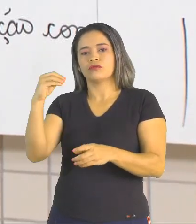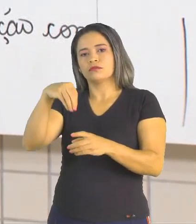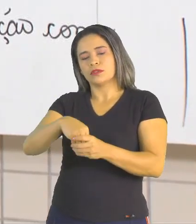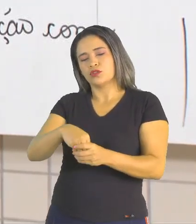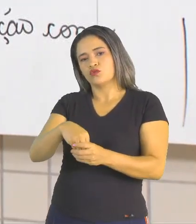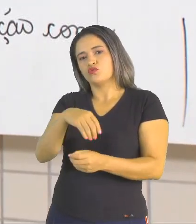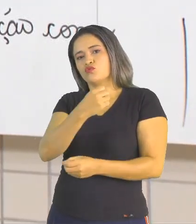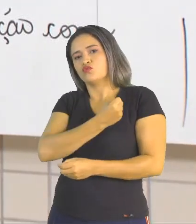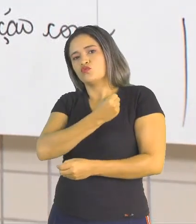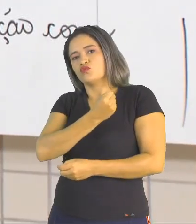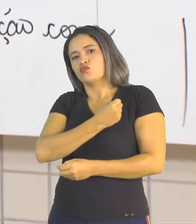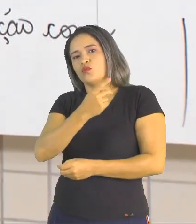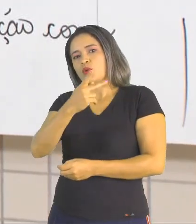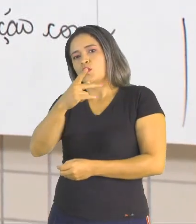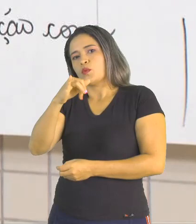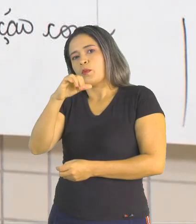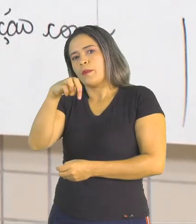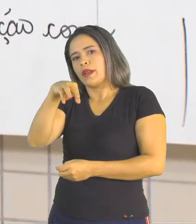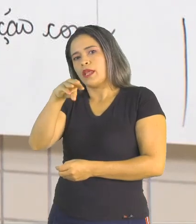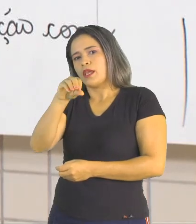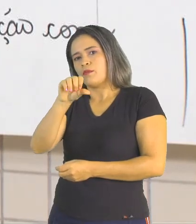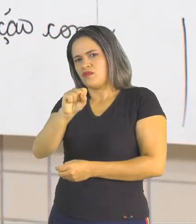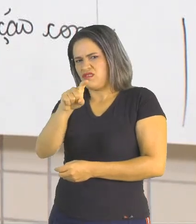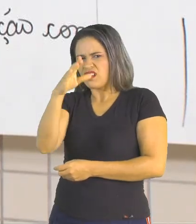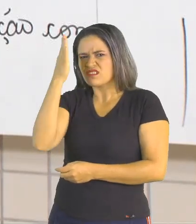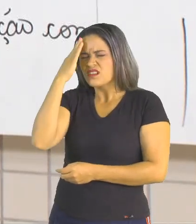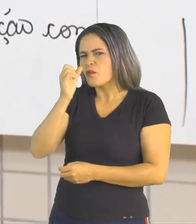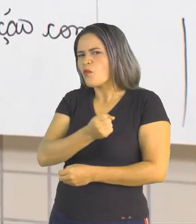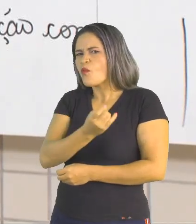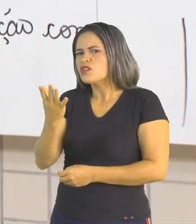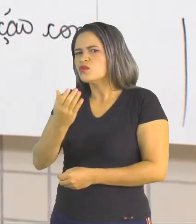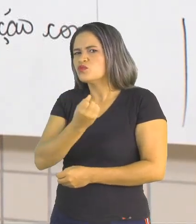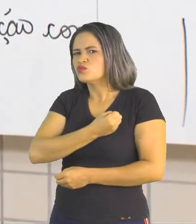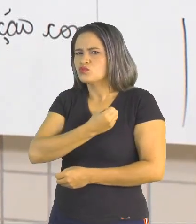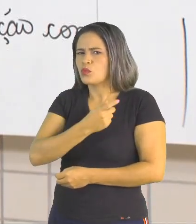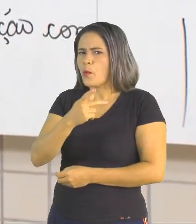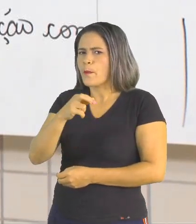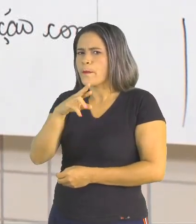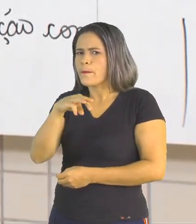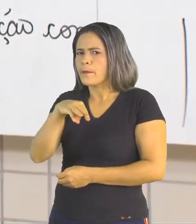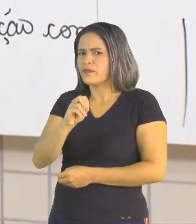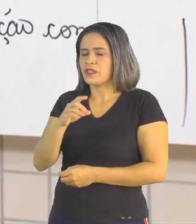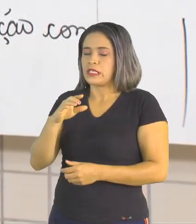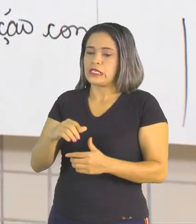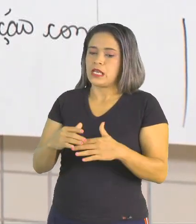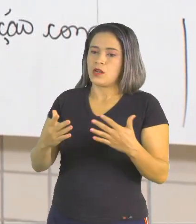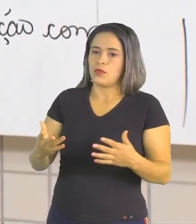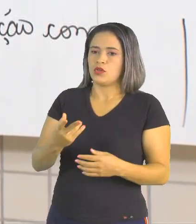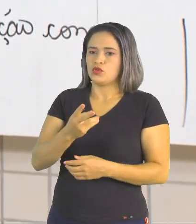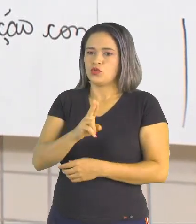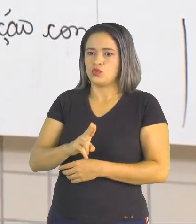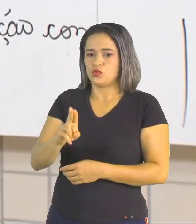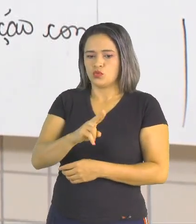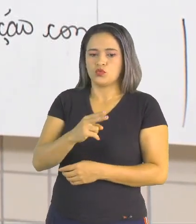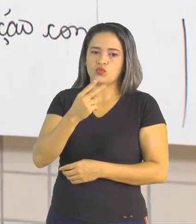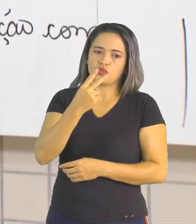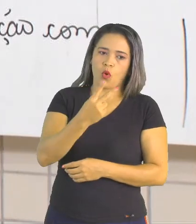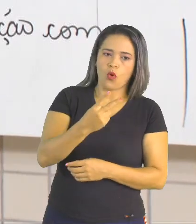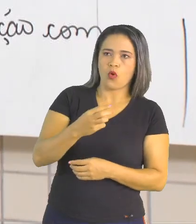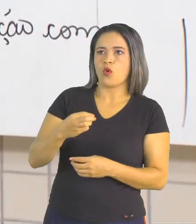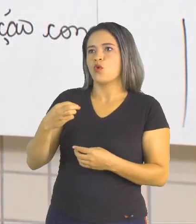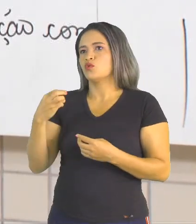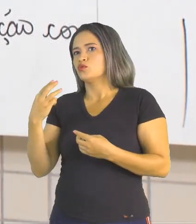são os números primos? Você sabe de cabeça aí? Geralmente a gente utiliza o 2, o 3,